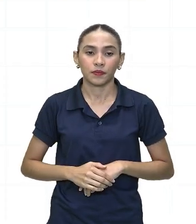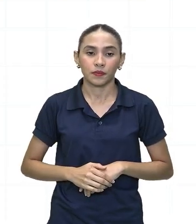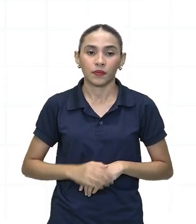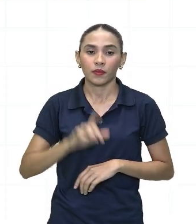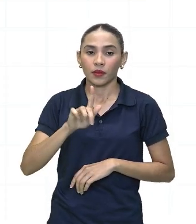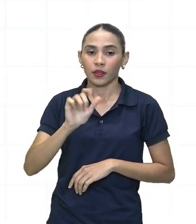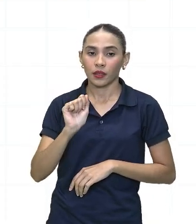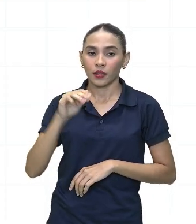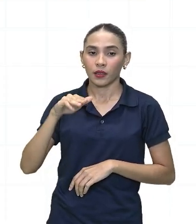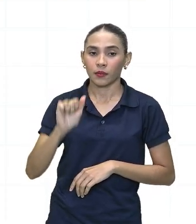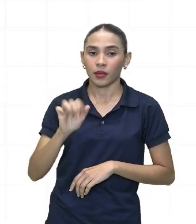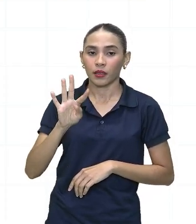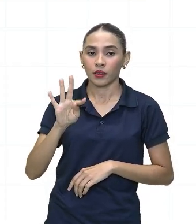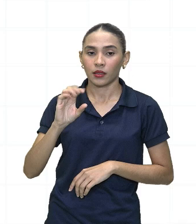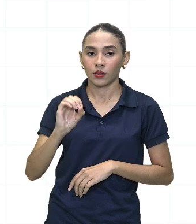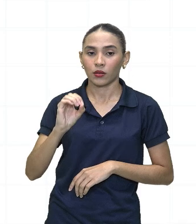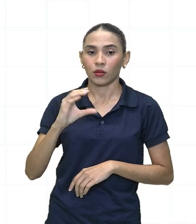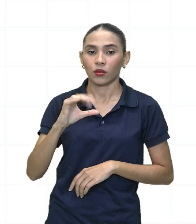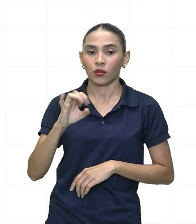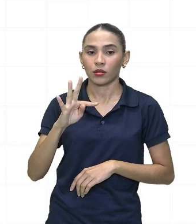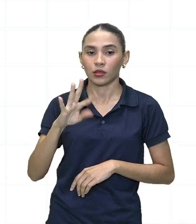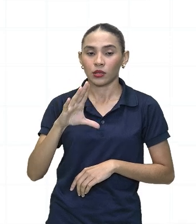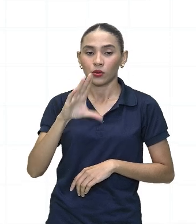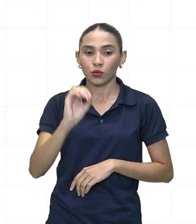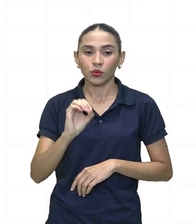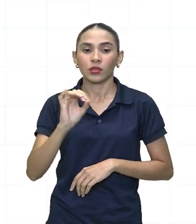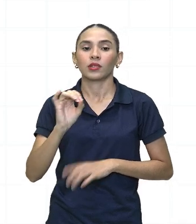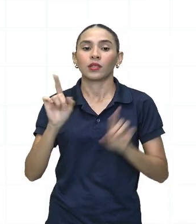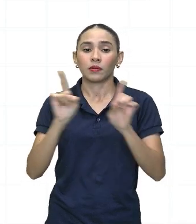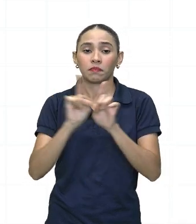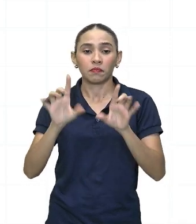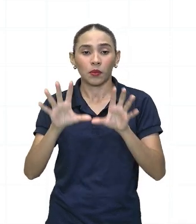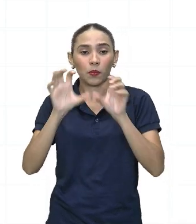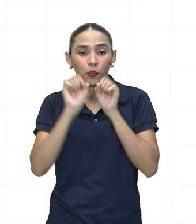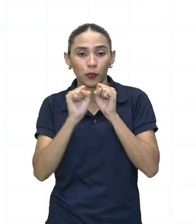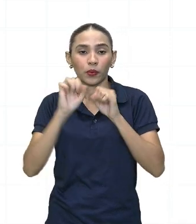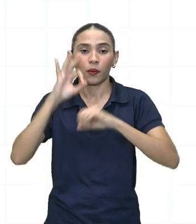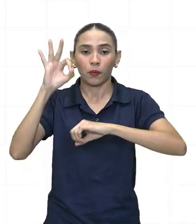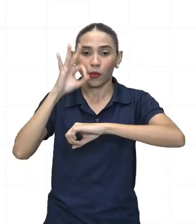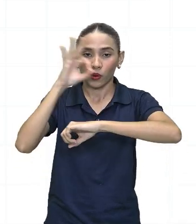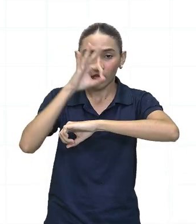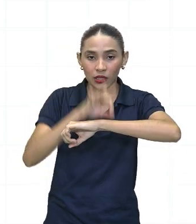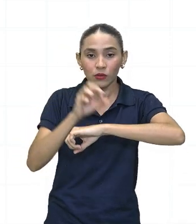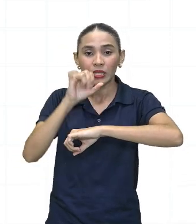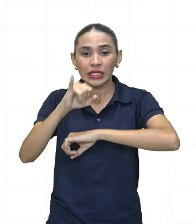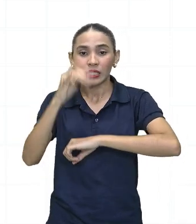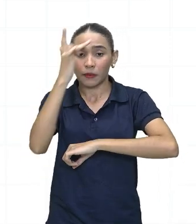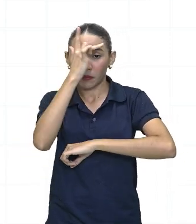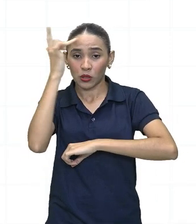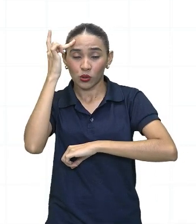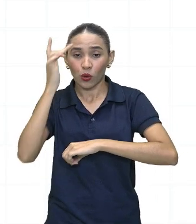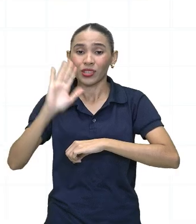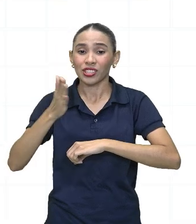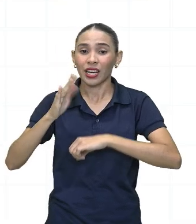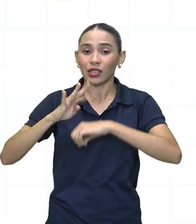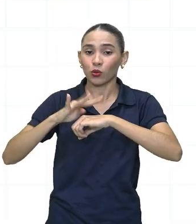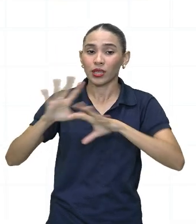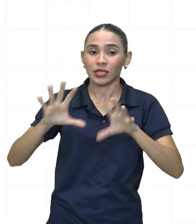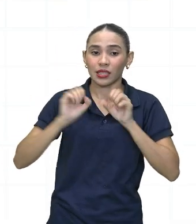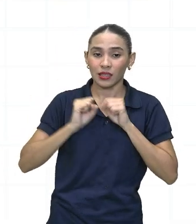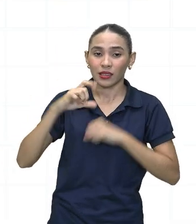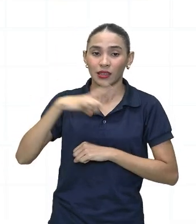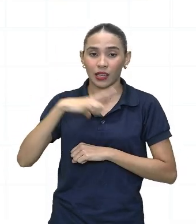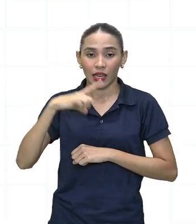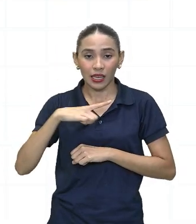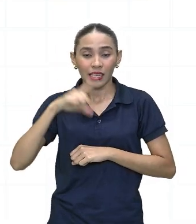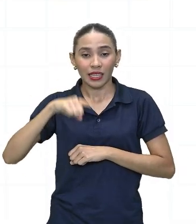de gametócitos, que são ingeridas pelo mosquito quando este pica um doente e são fundamentais para